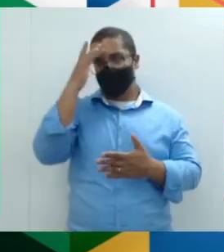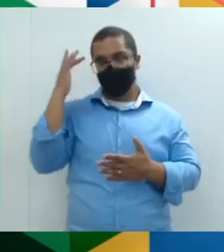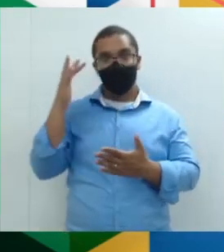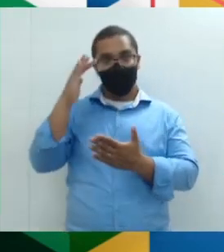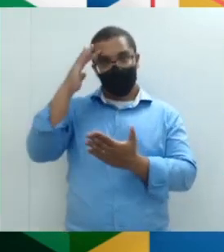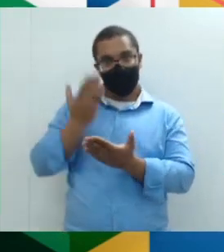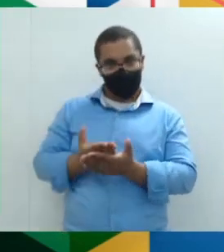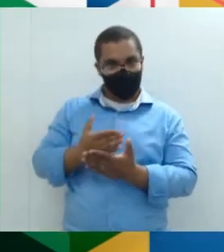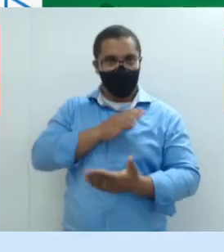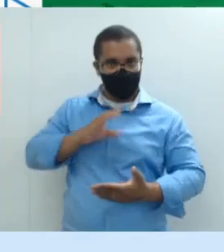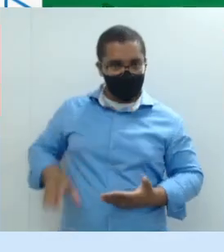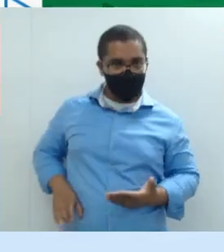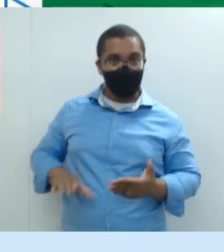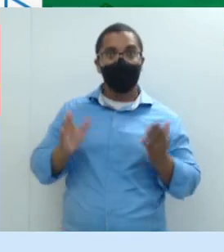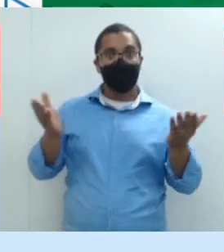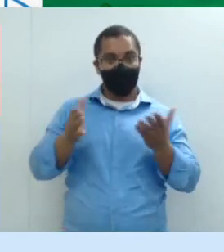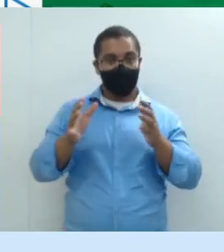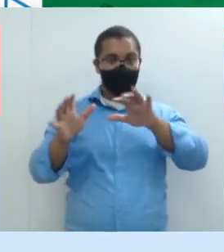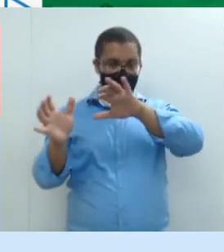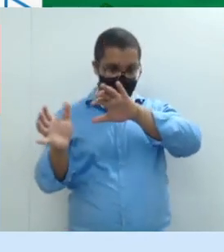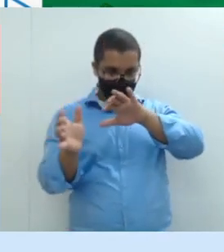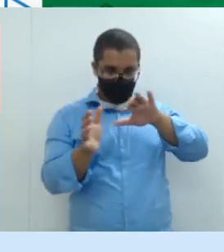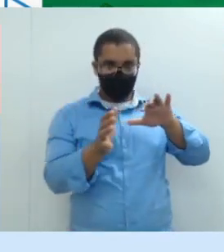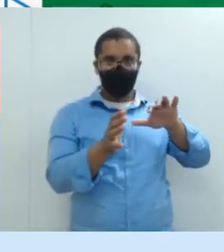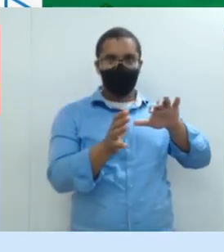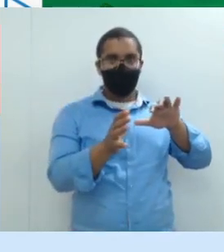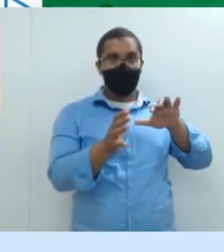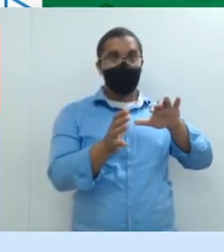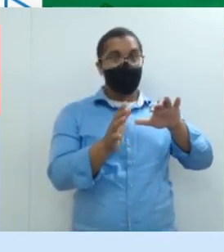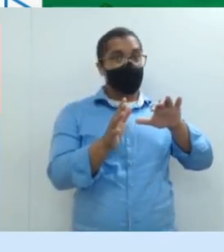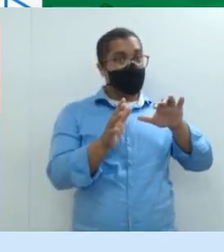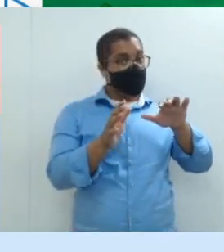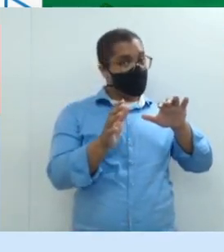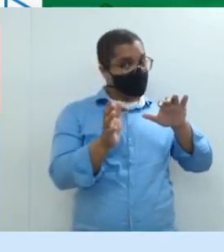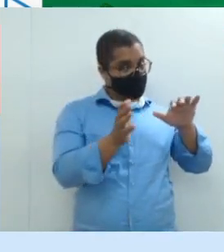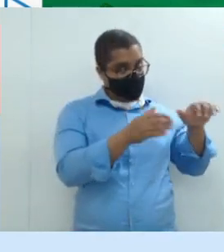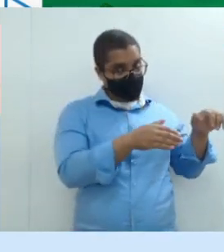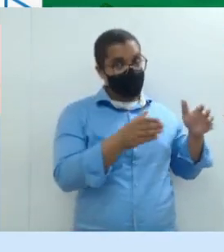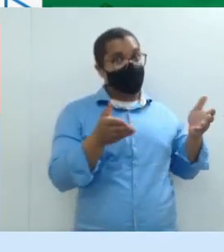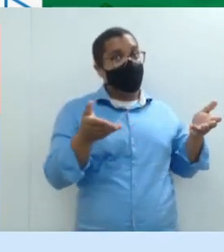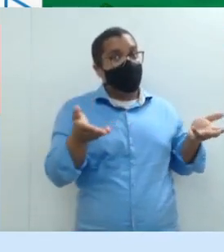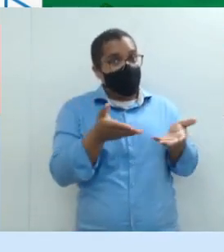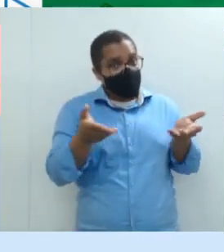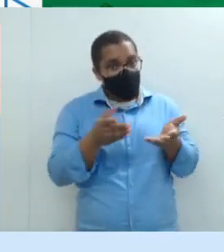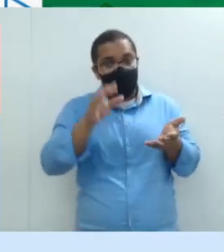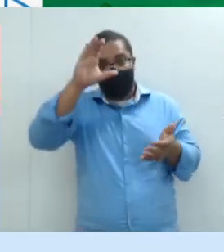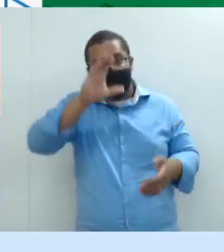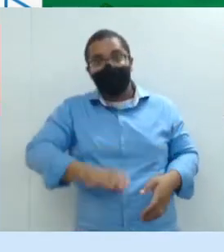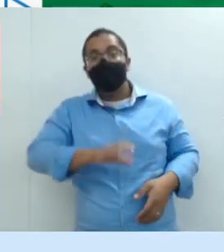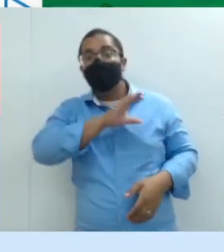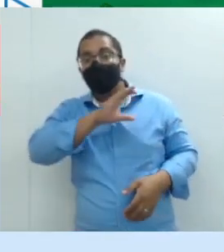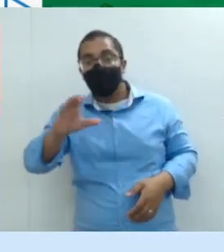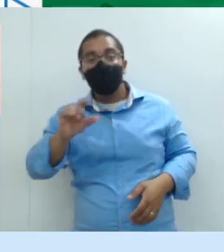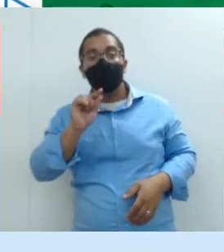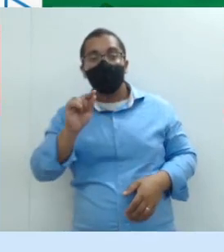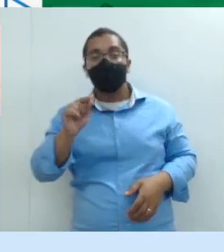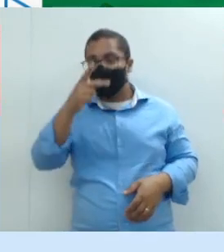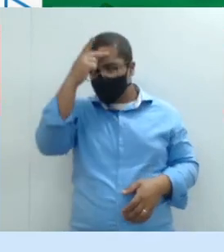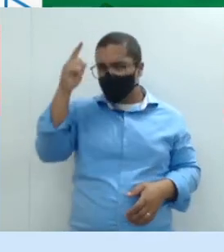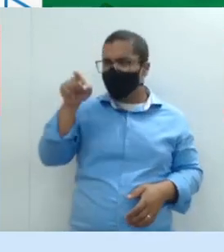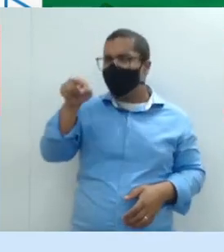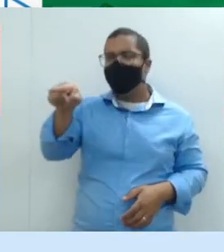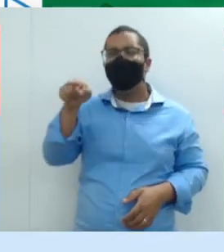agora será essas religiões que ficaram, né, vamos colocar, à margem da situação, que sofrerão perseguição e deixarão de ter